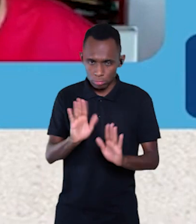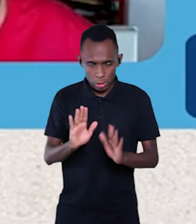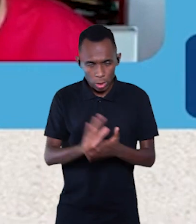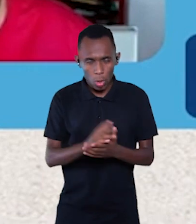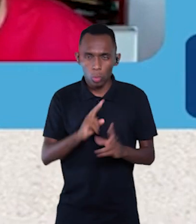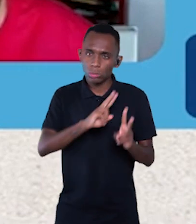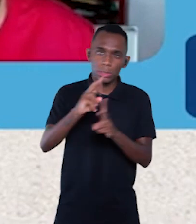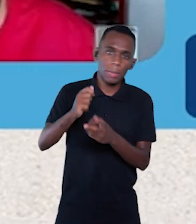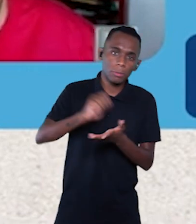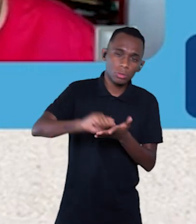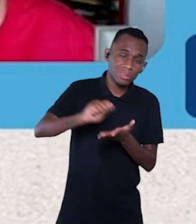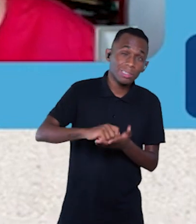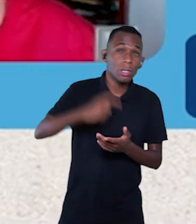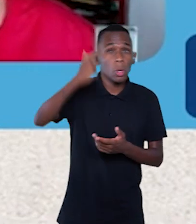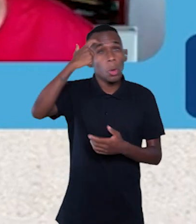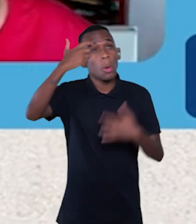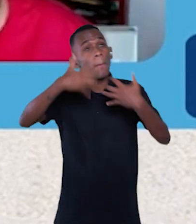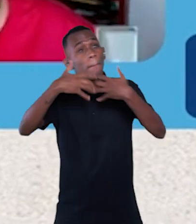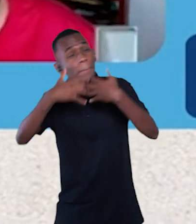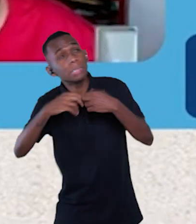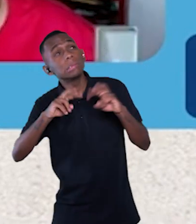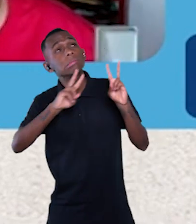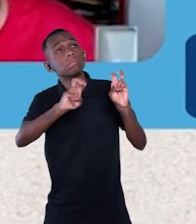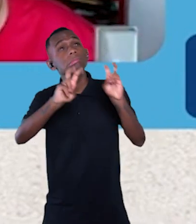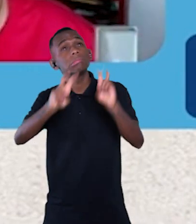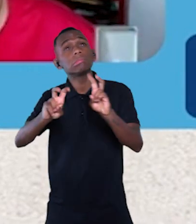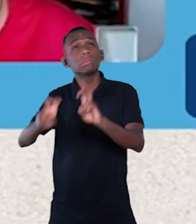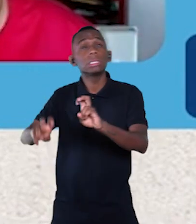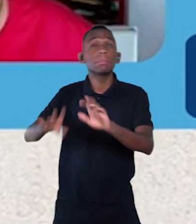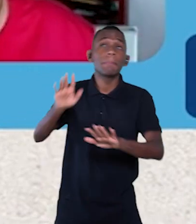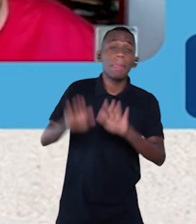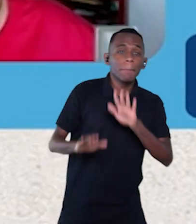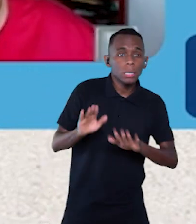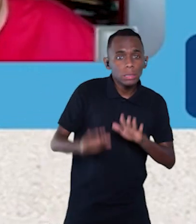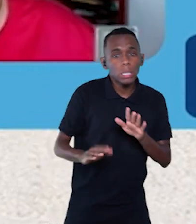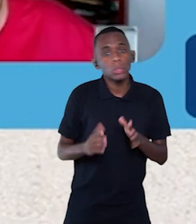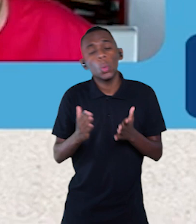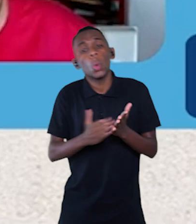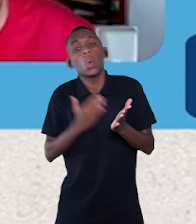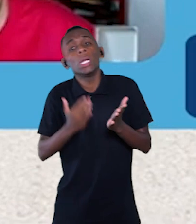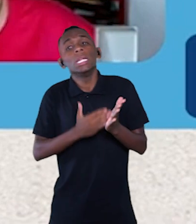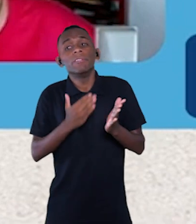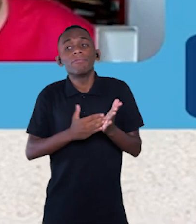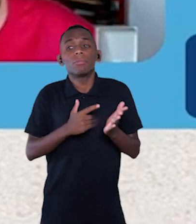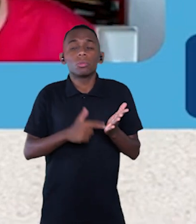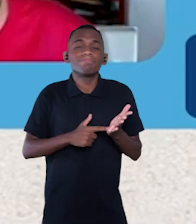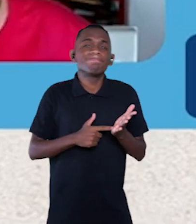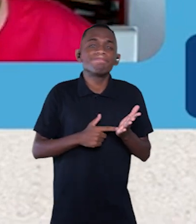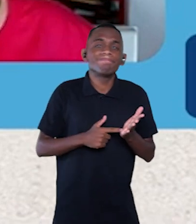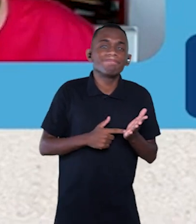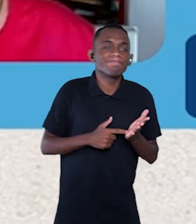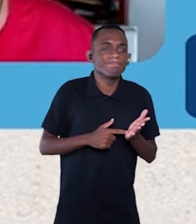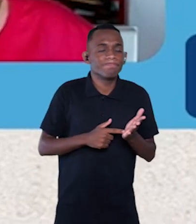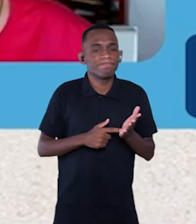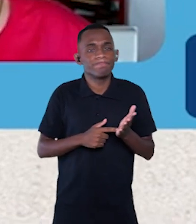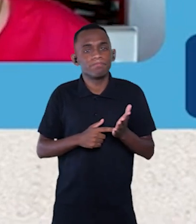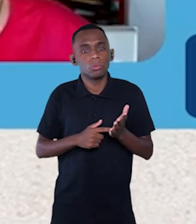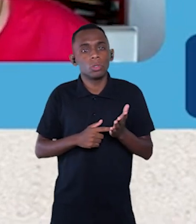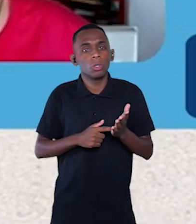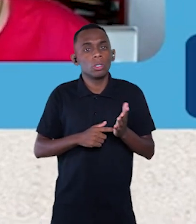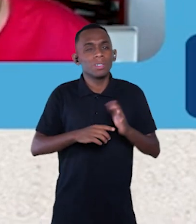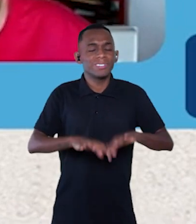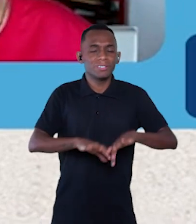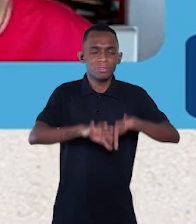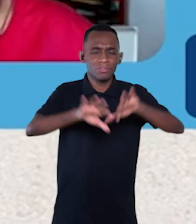que eu quero escrever ainda. Penso em algumas temáticas, talvez um livro que não tenha a